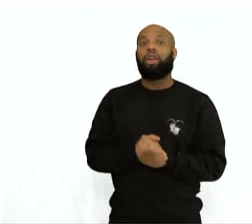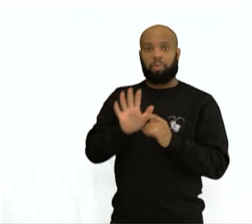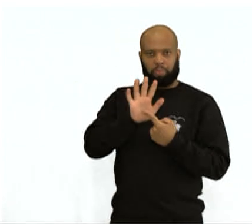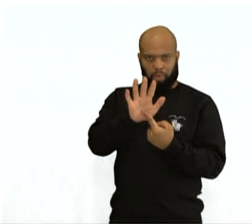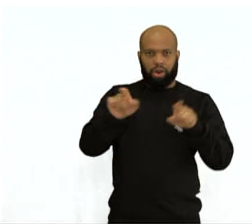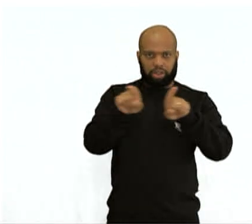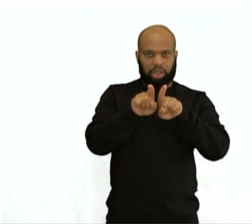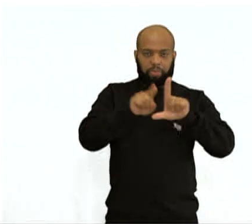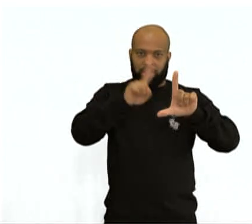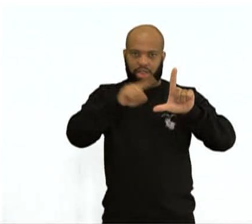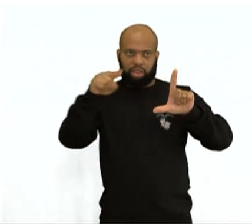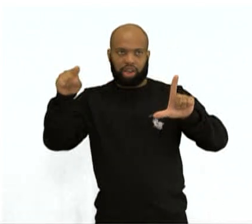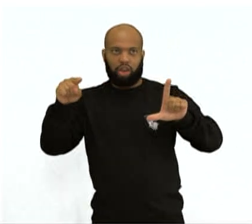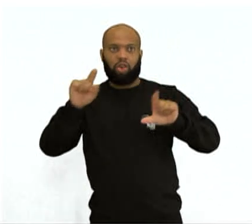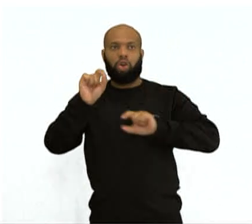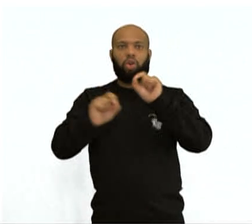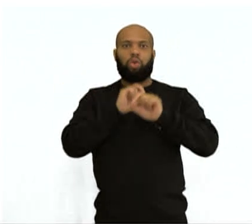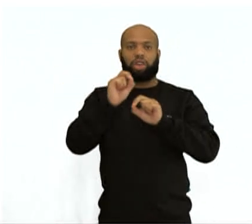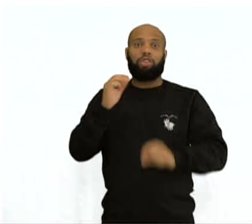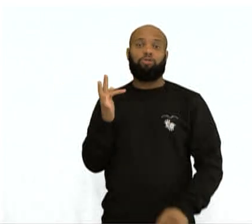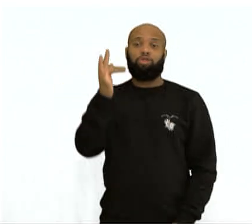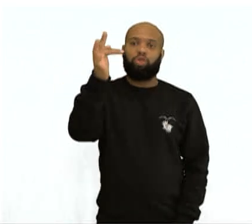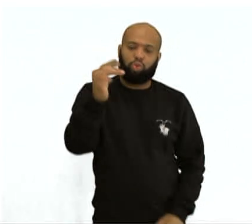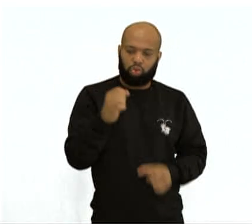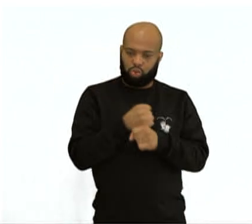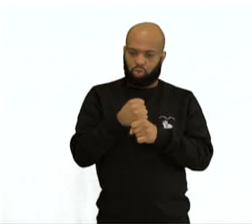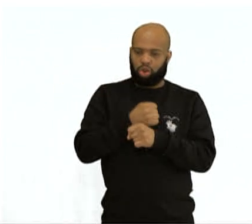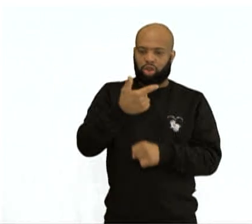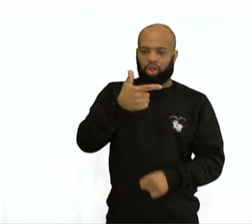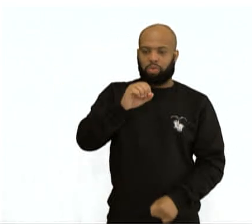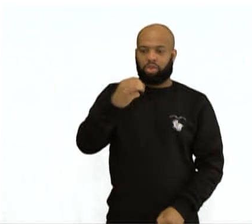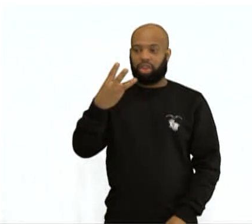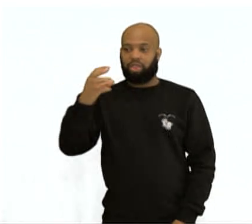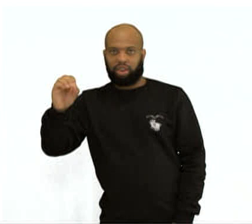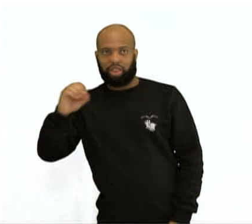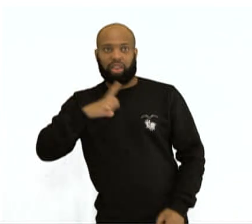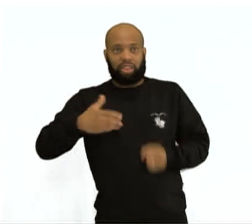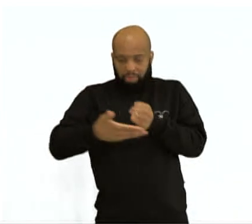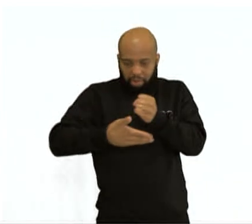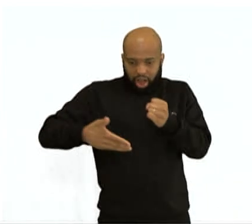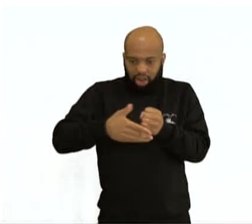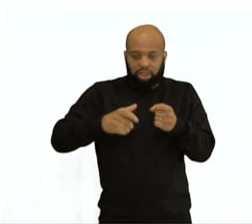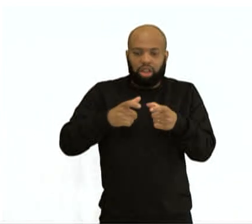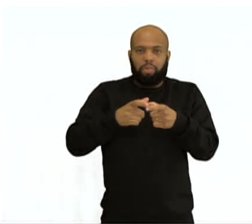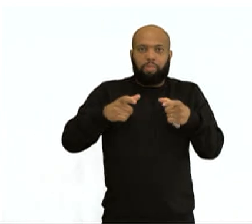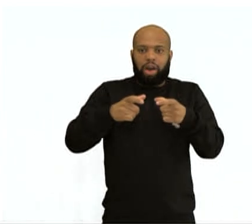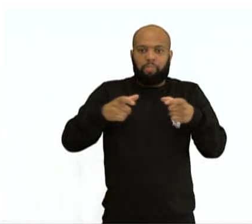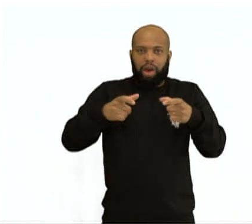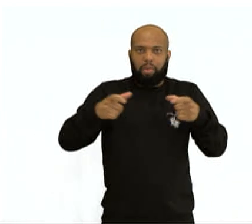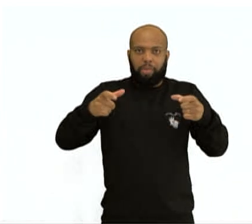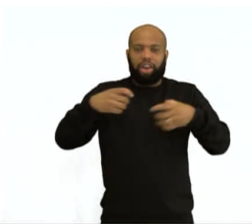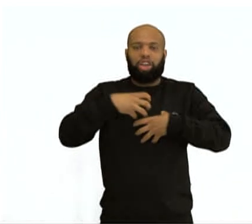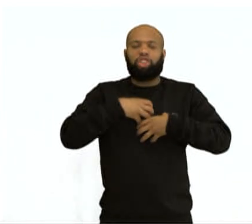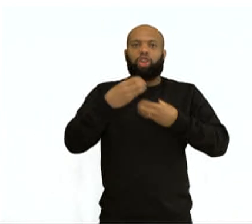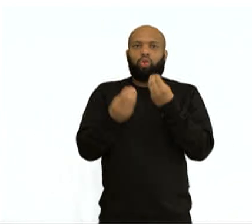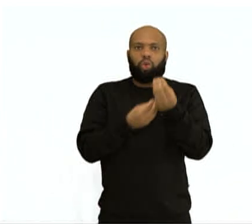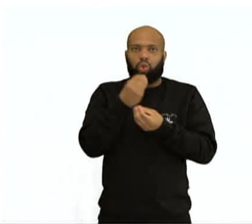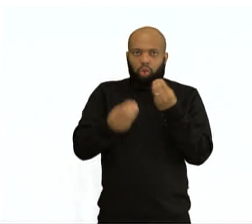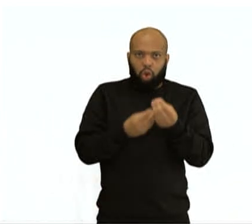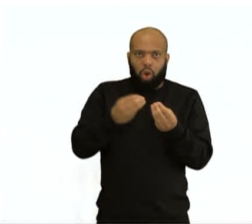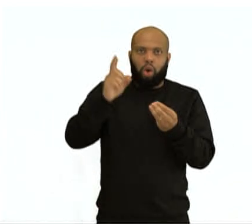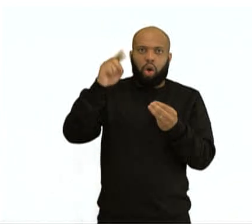apresenta uma previsão para 2030, baseada, né, em crescimento linear, no